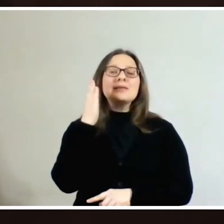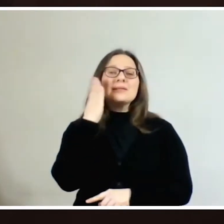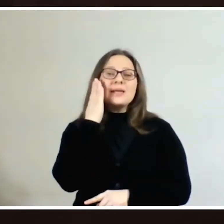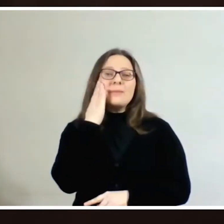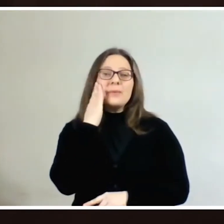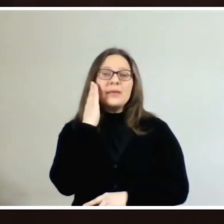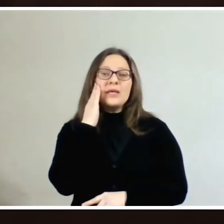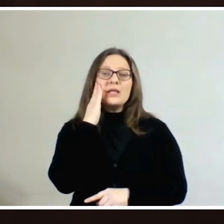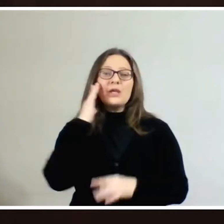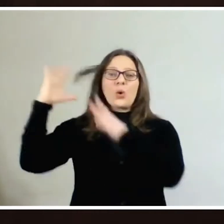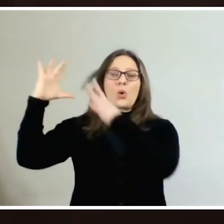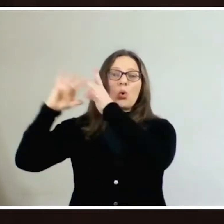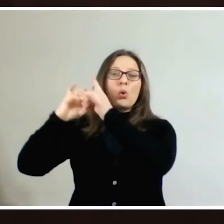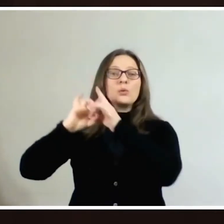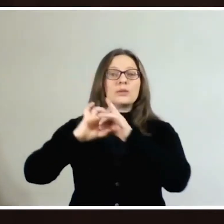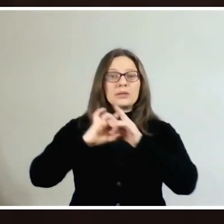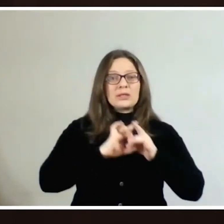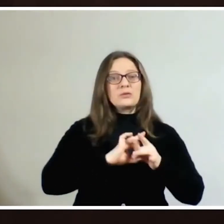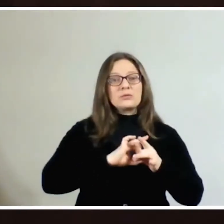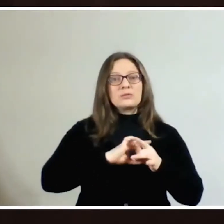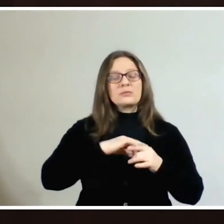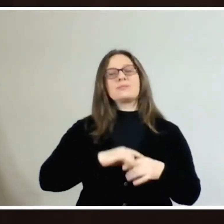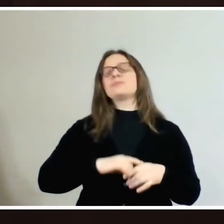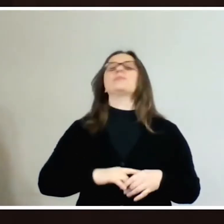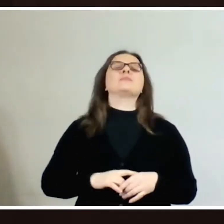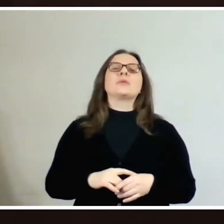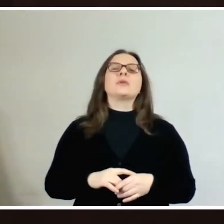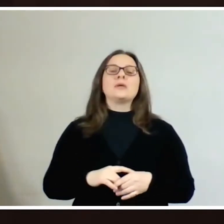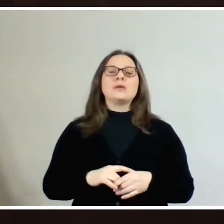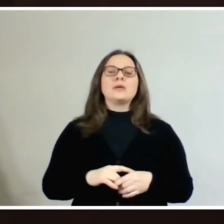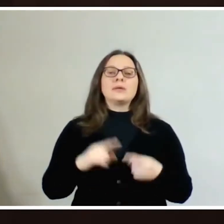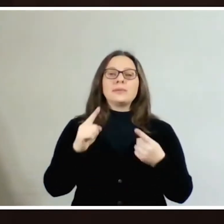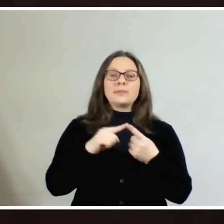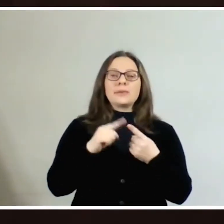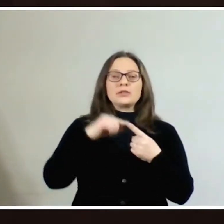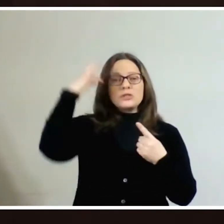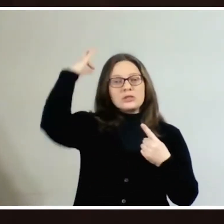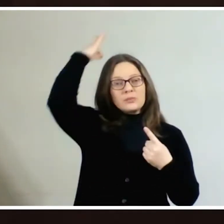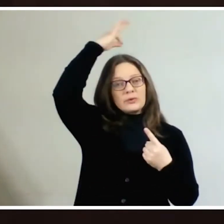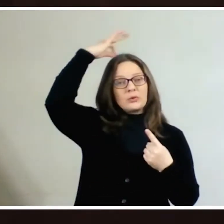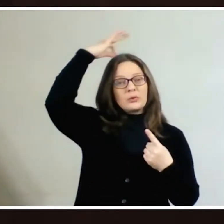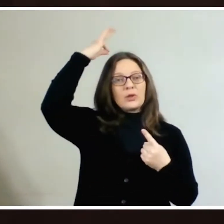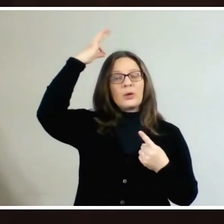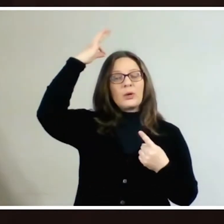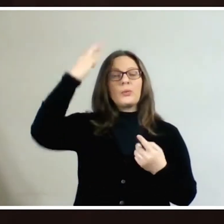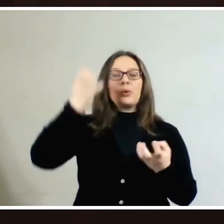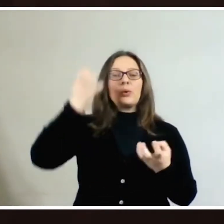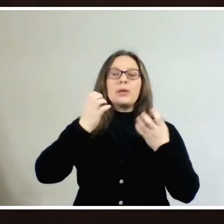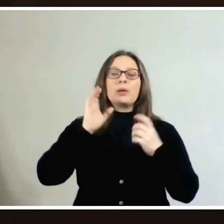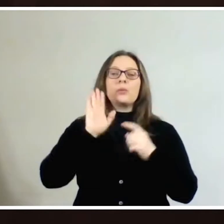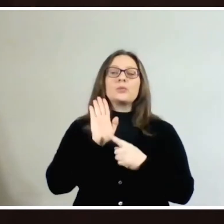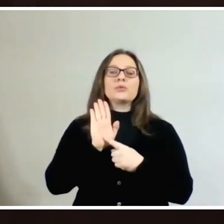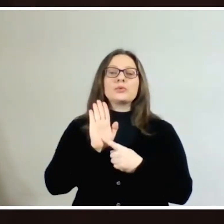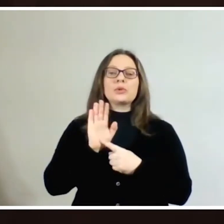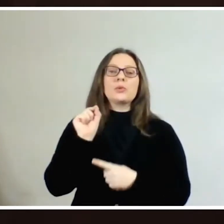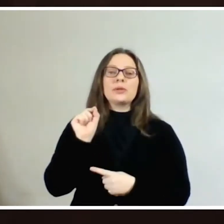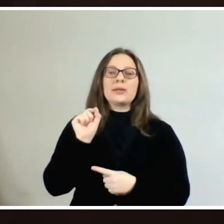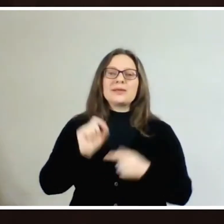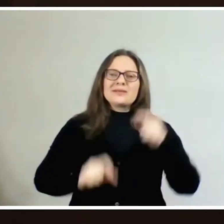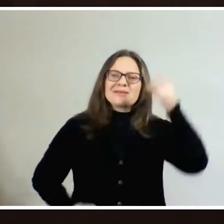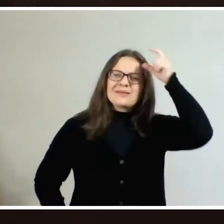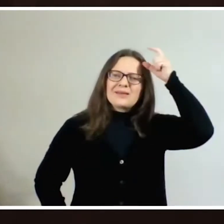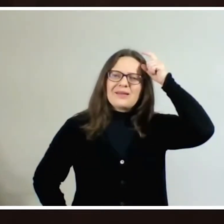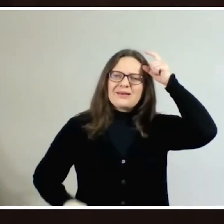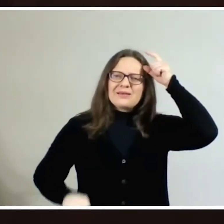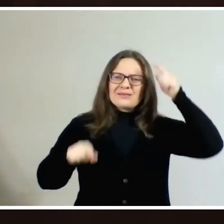A parte espiritual, eu quero dizer para vocês o seguinte: o ataque de Satanás não foi